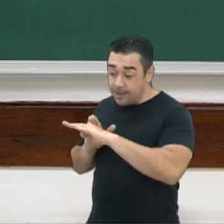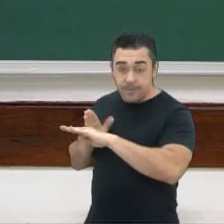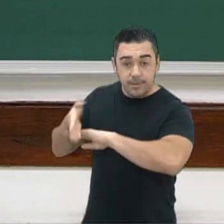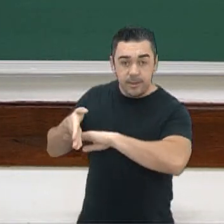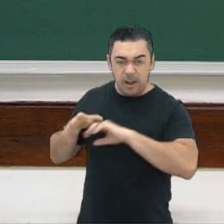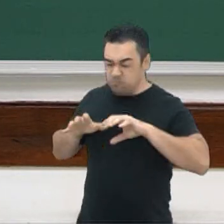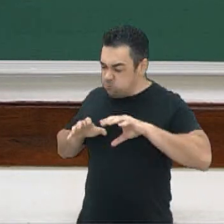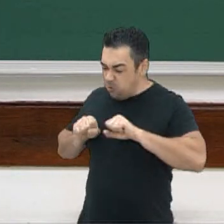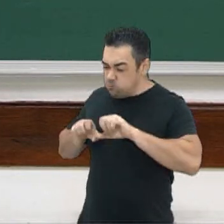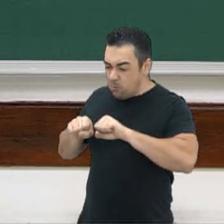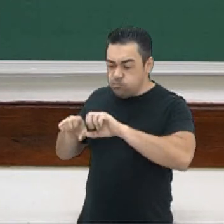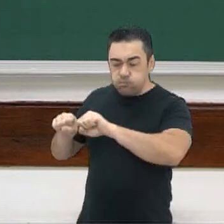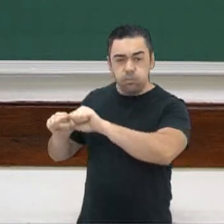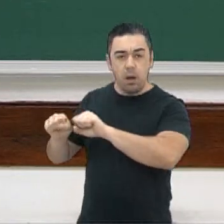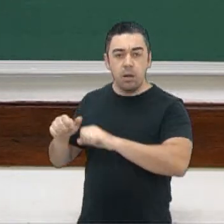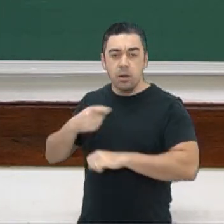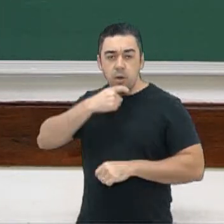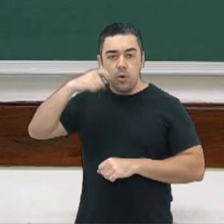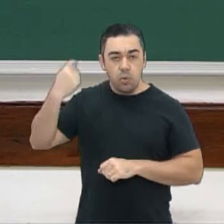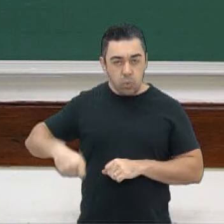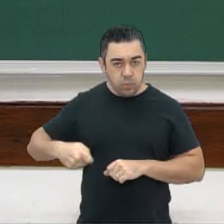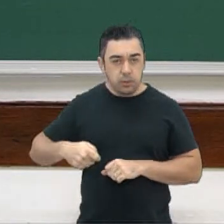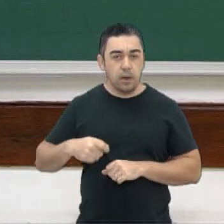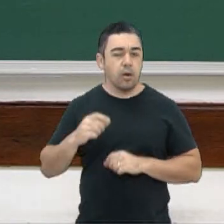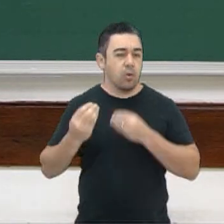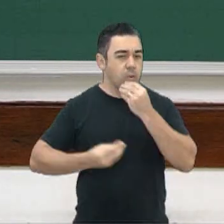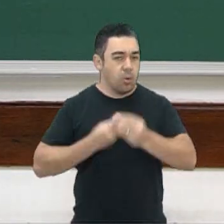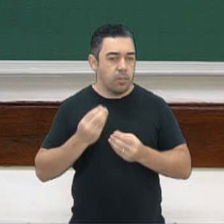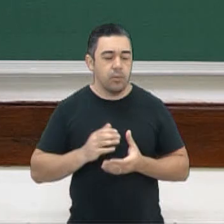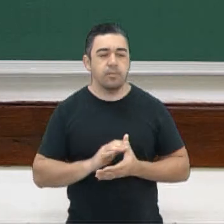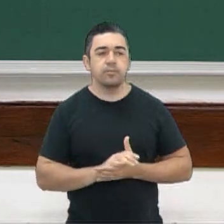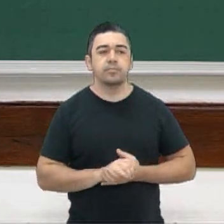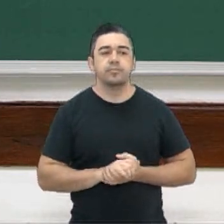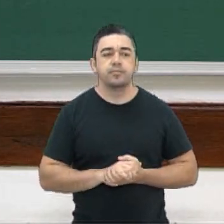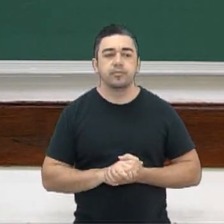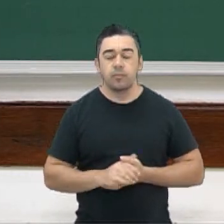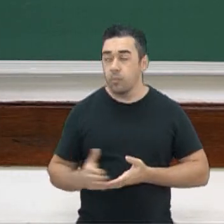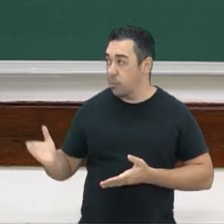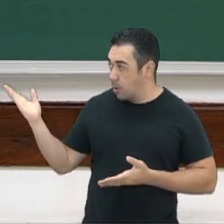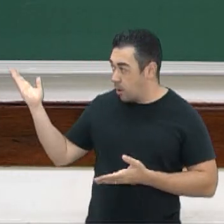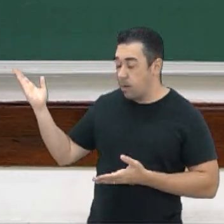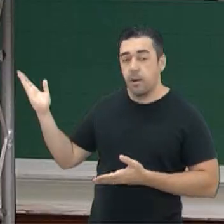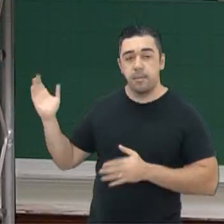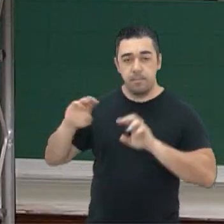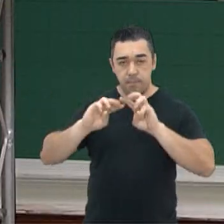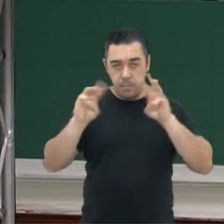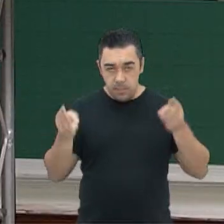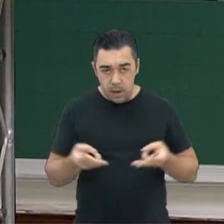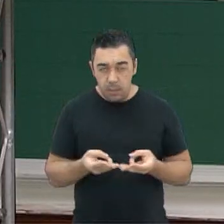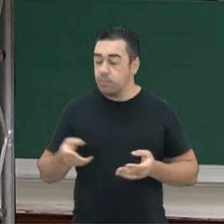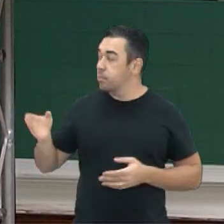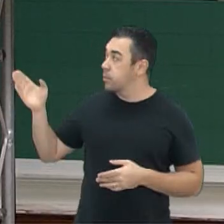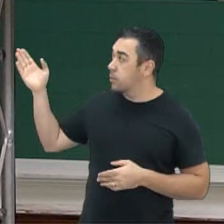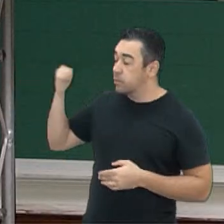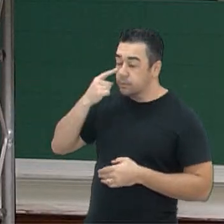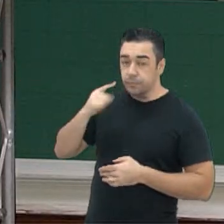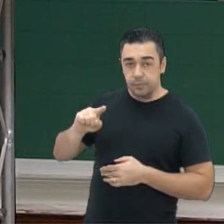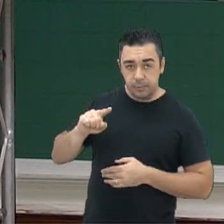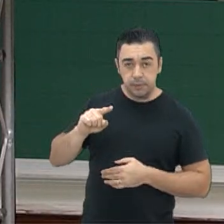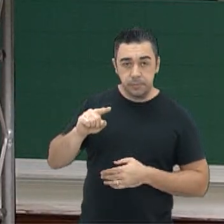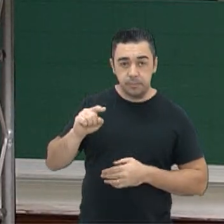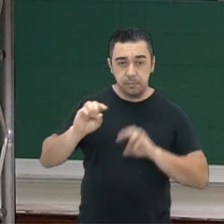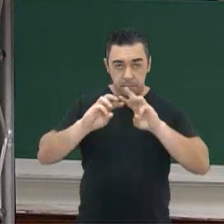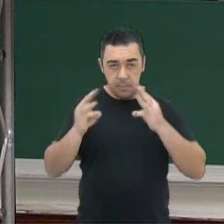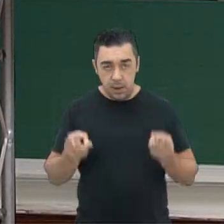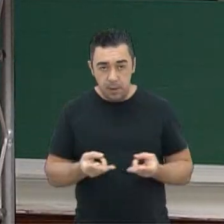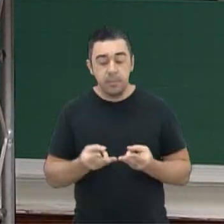o pan-germanismo, justificado da seguinte maneira. Aqui, novamente, um mapa para vocês se sintonizarem. Vamos